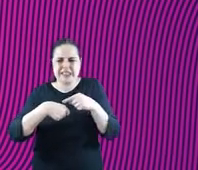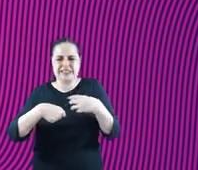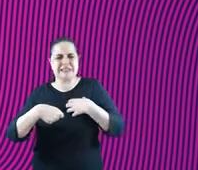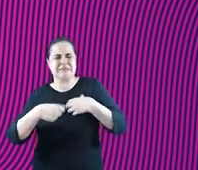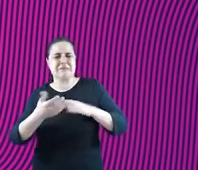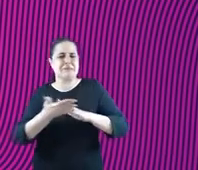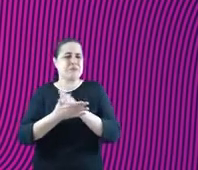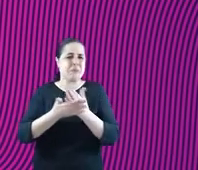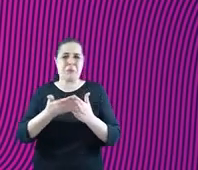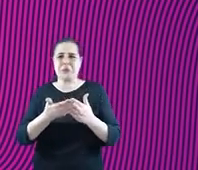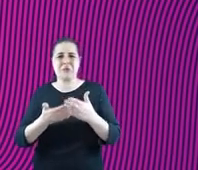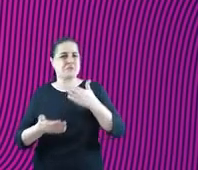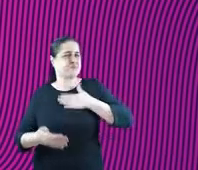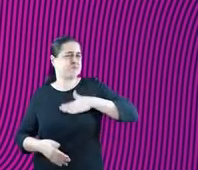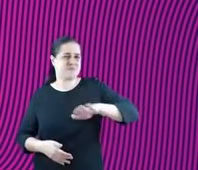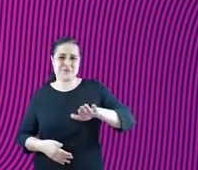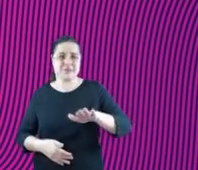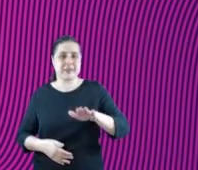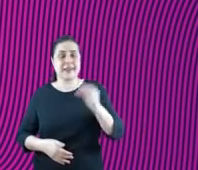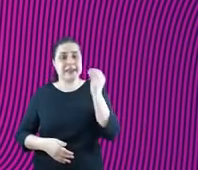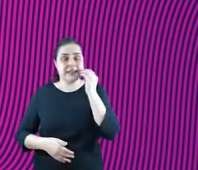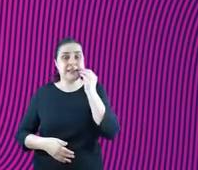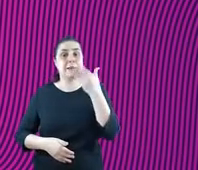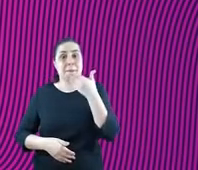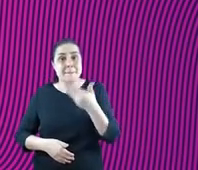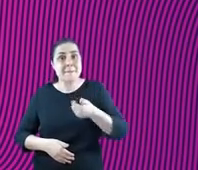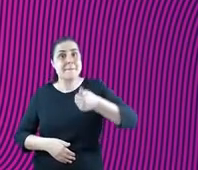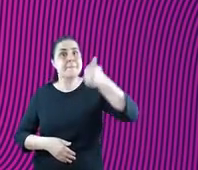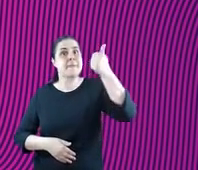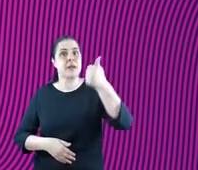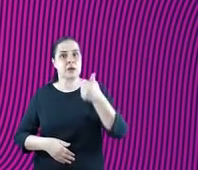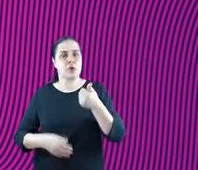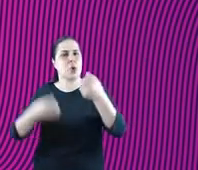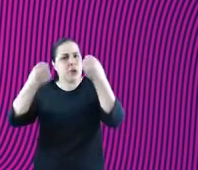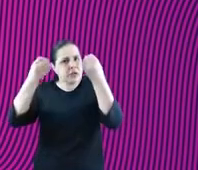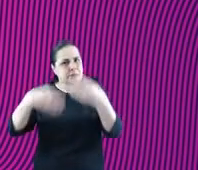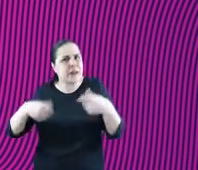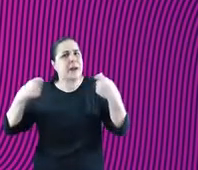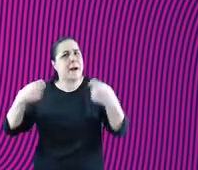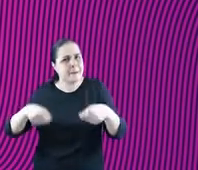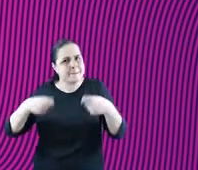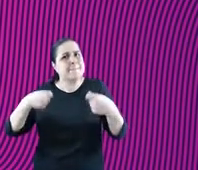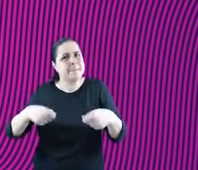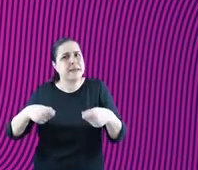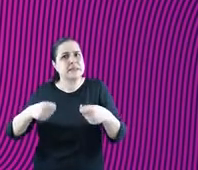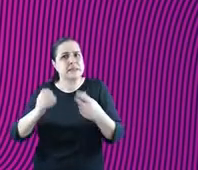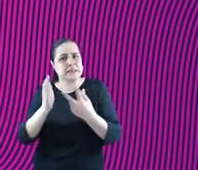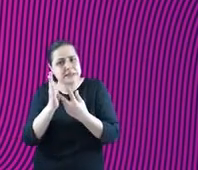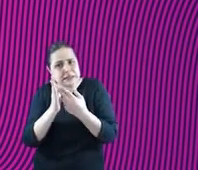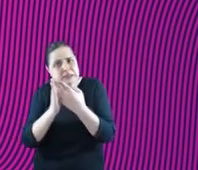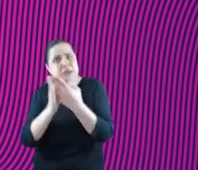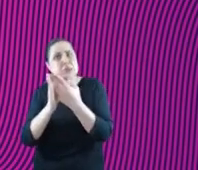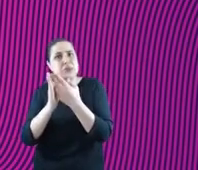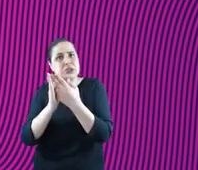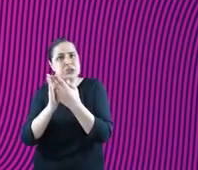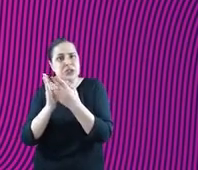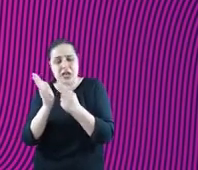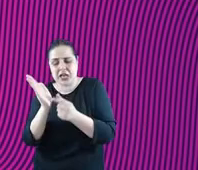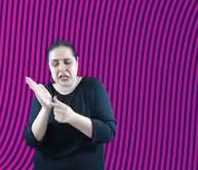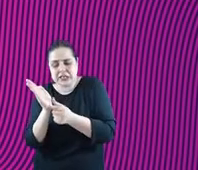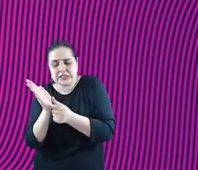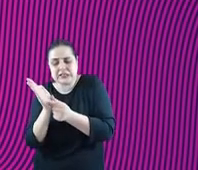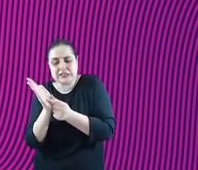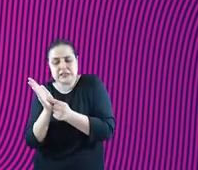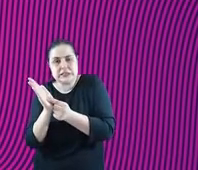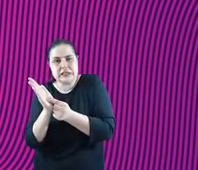fazer uma melhor abordagem, explicar o que foi necessário nessa cirurgia. E com o acometimento do seroma, que é